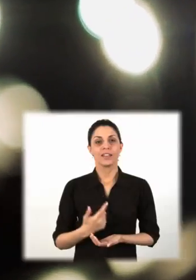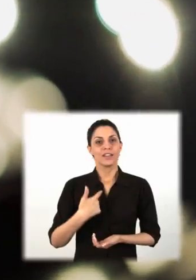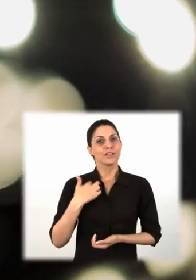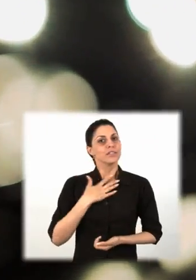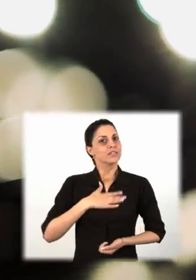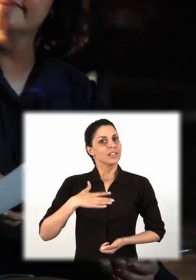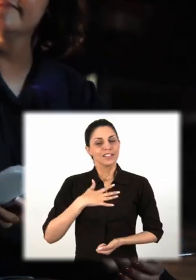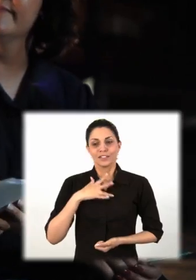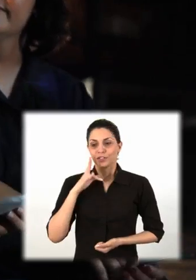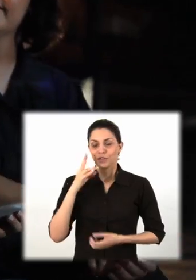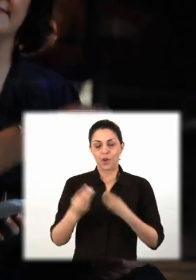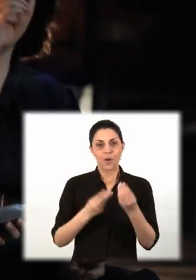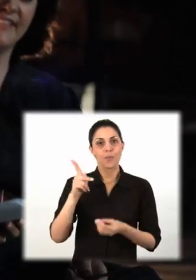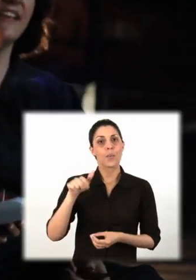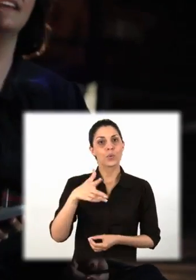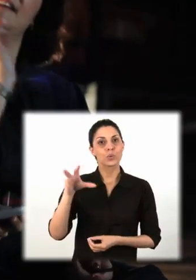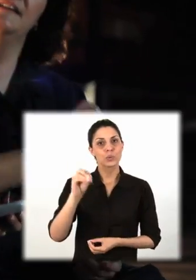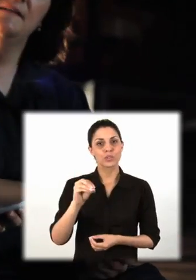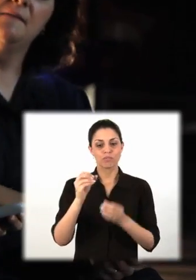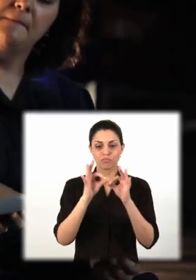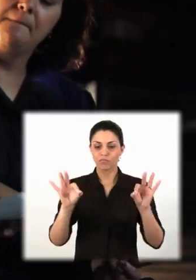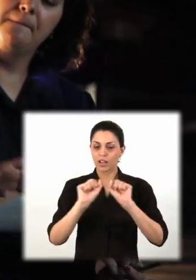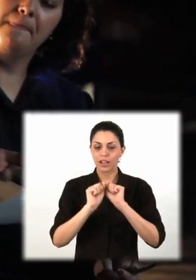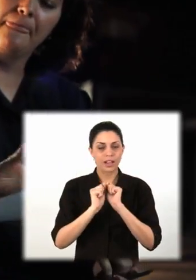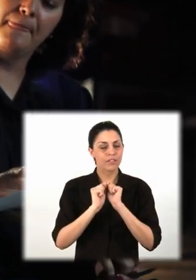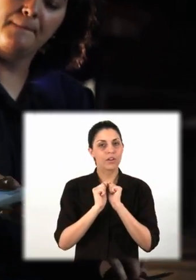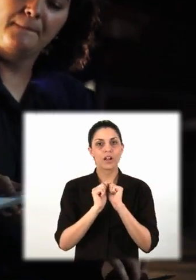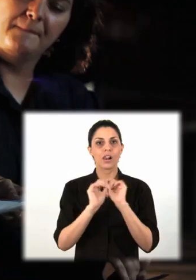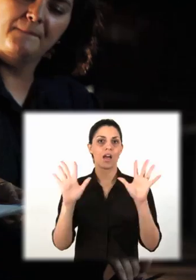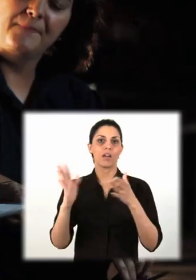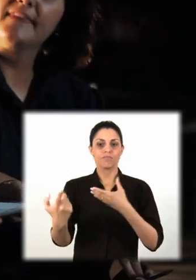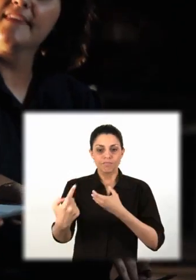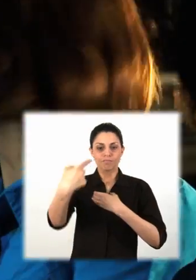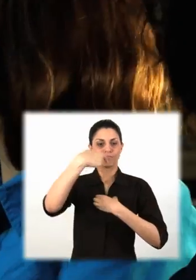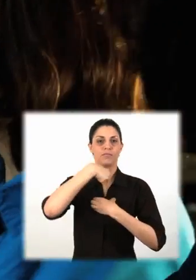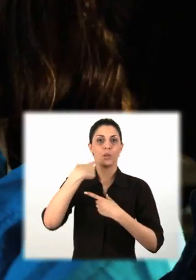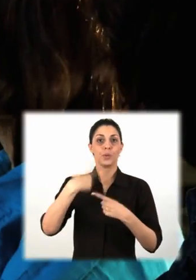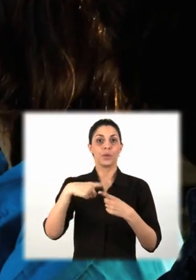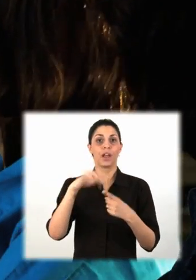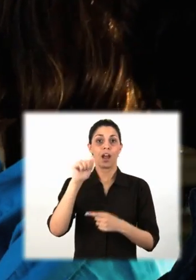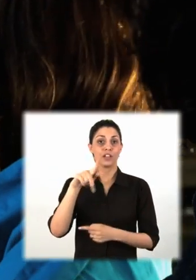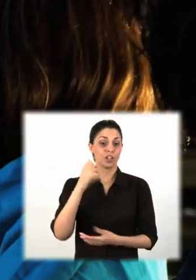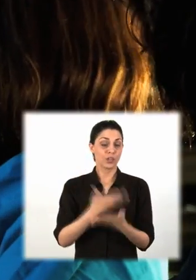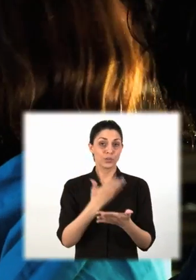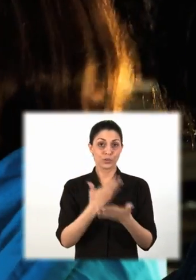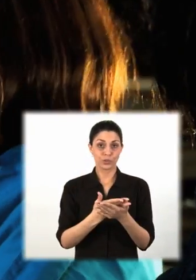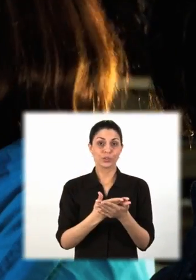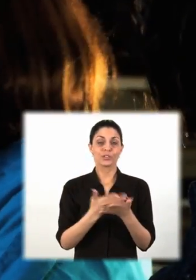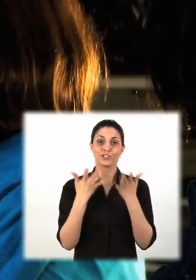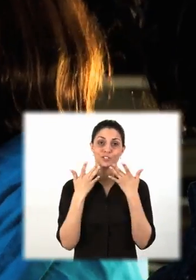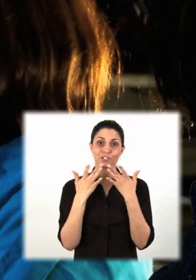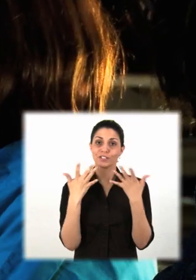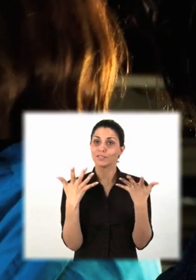Eu fiquei feliz de ver como a pontuação aqui, ela ficou clara, a subjetividade dela, né? Dada que a Ângela é uma estudante de